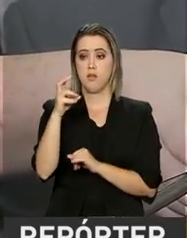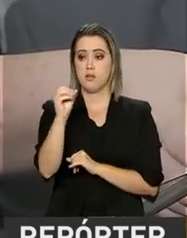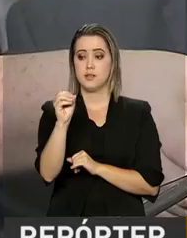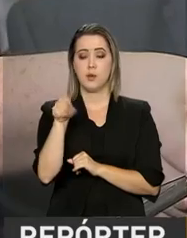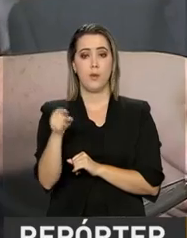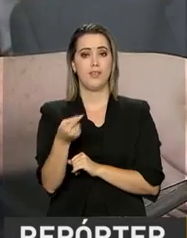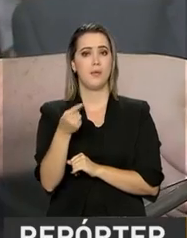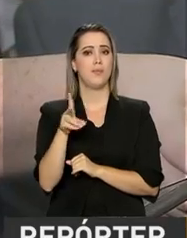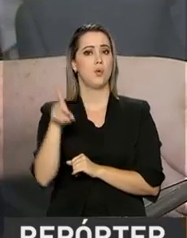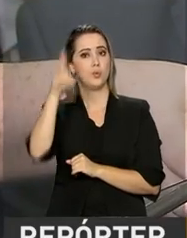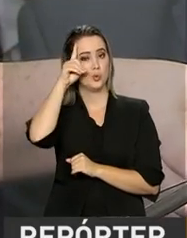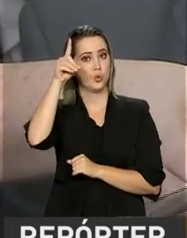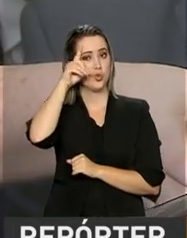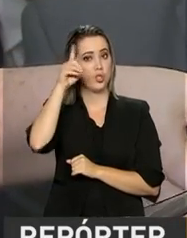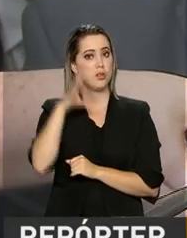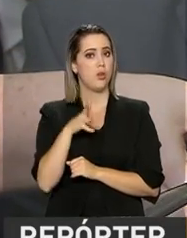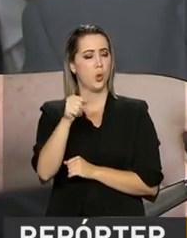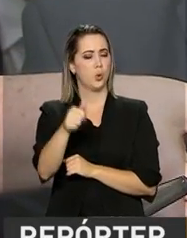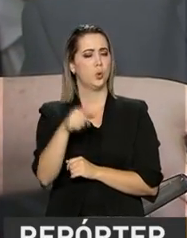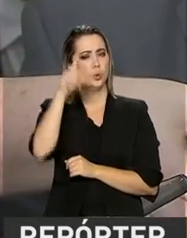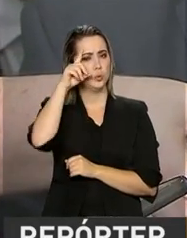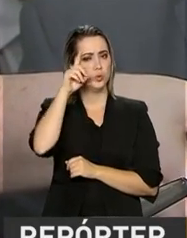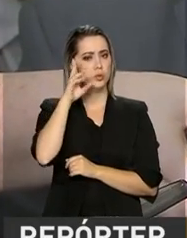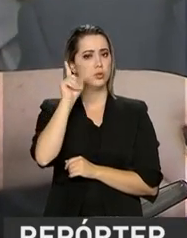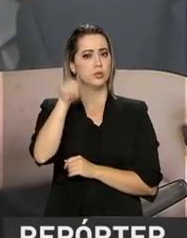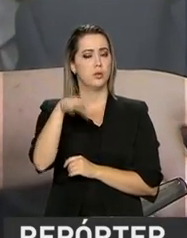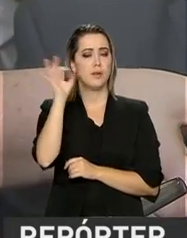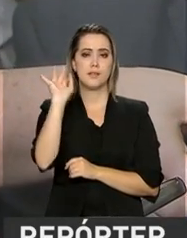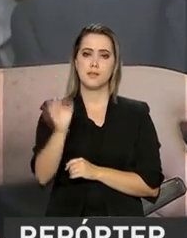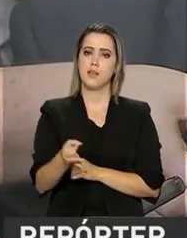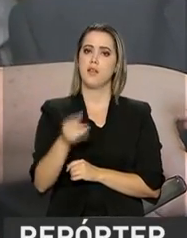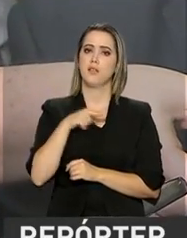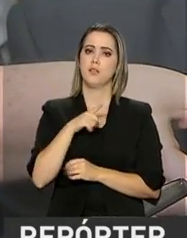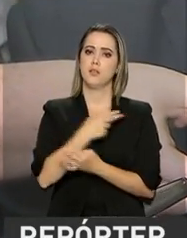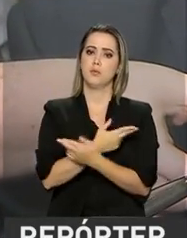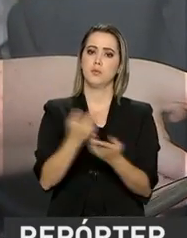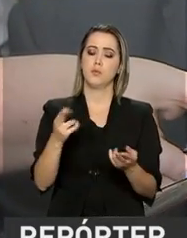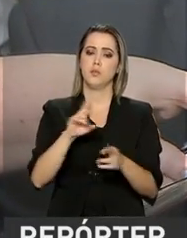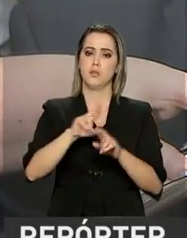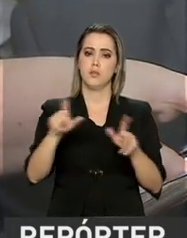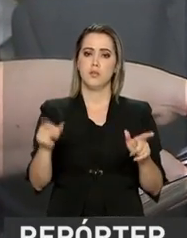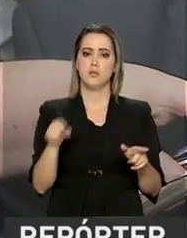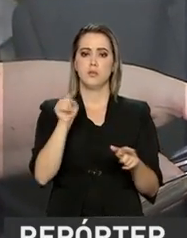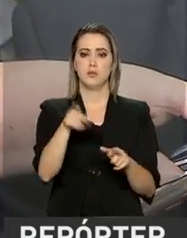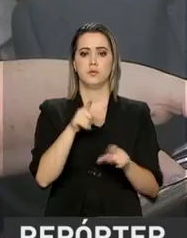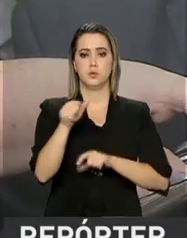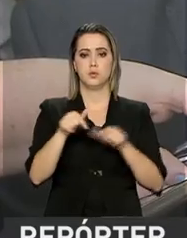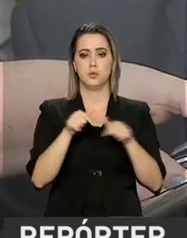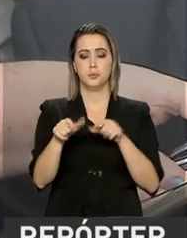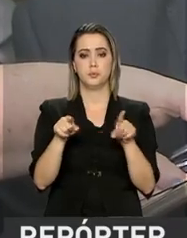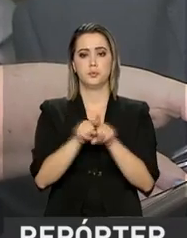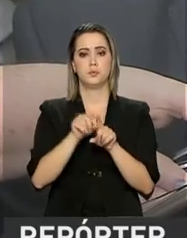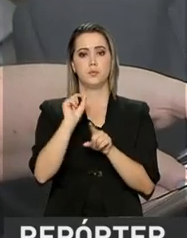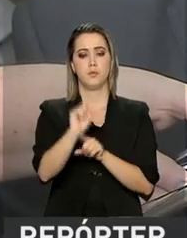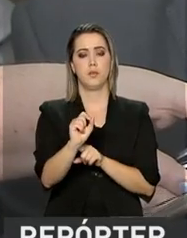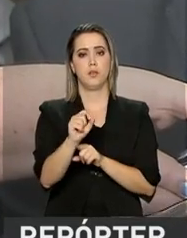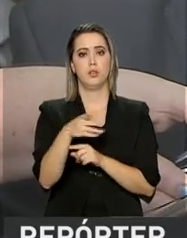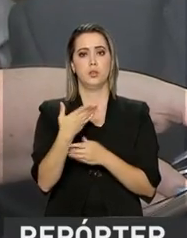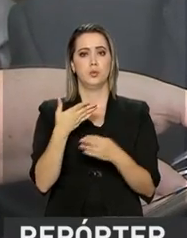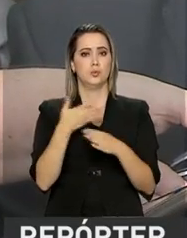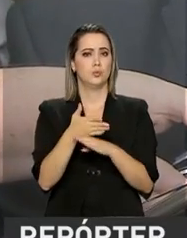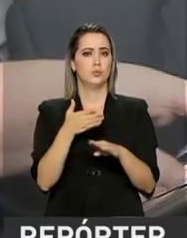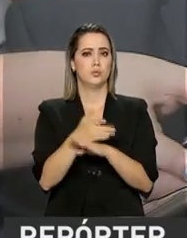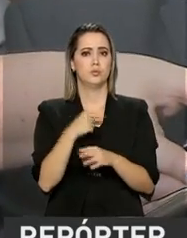vagas diárias para o trabalhador então certamente um grande número desses Trabalhadores não consegue se